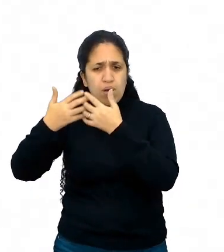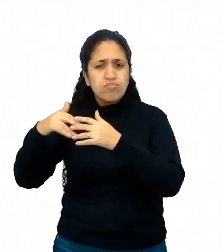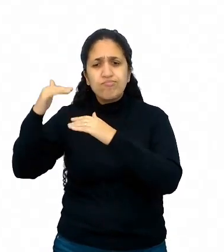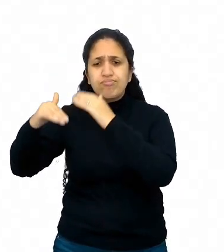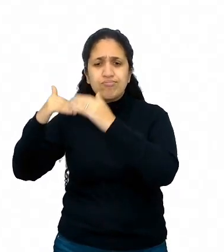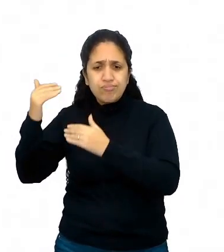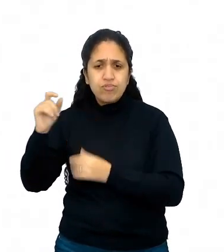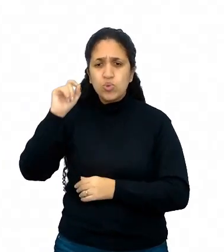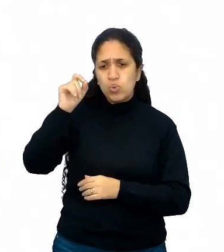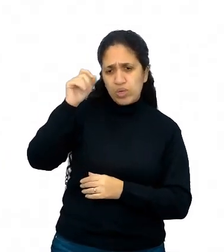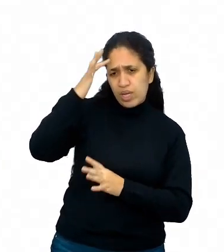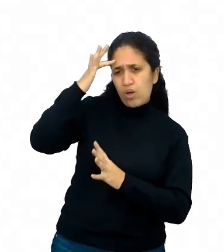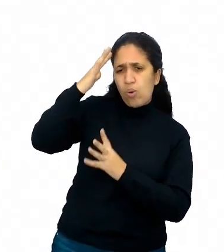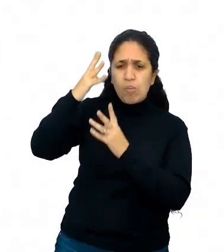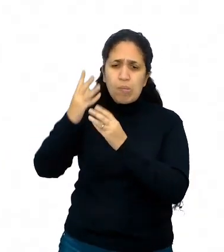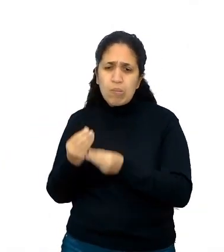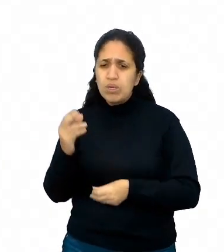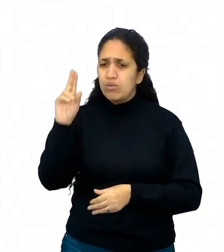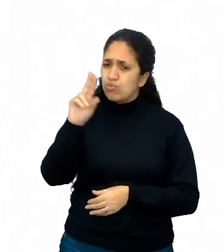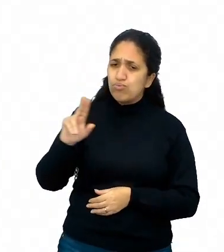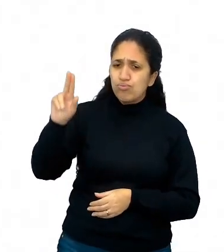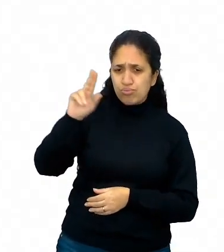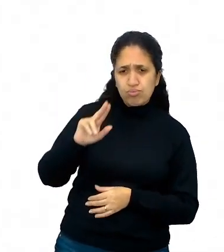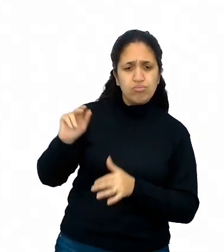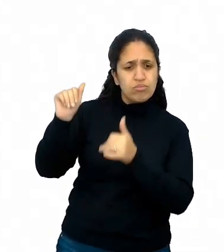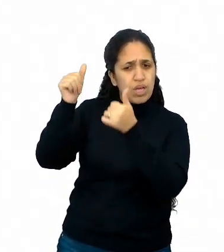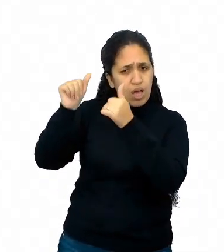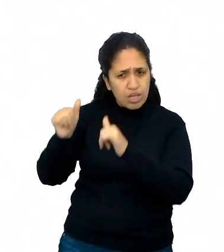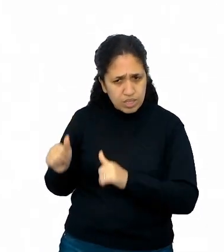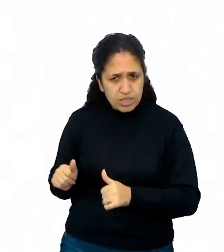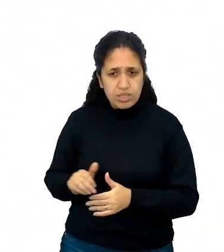Compreender, utilizar e analisar.